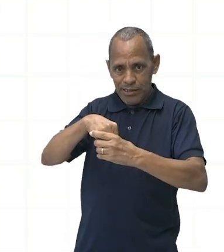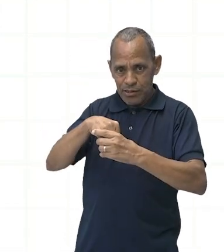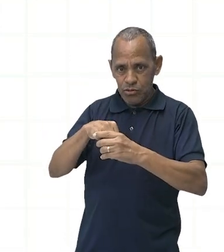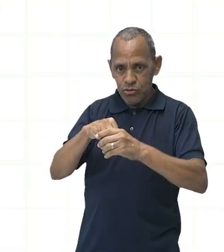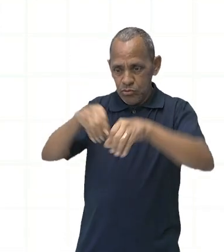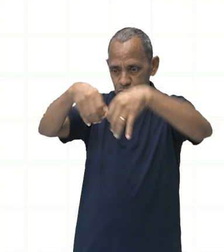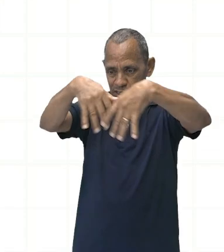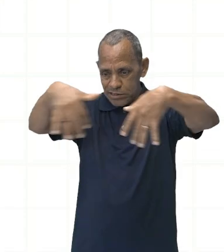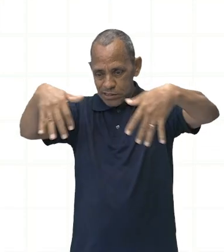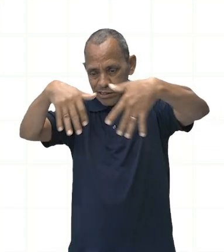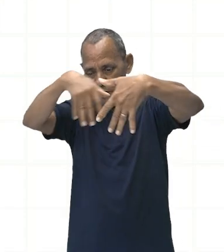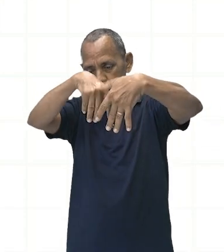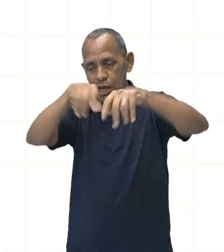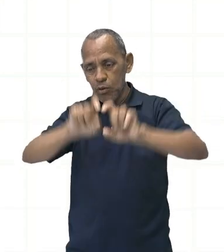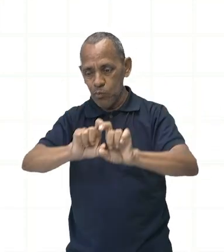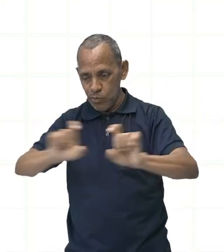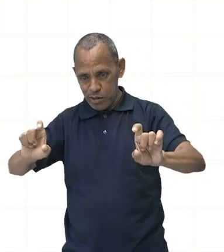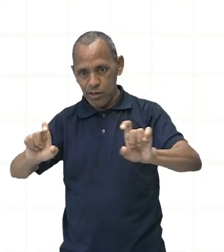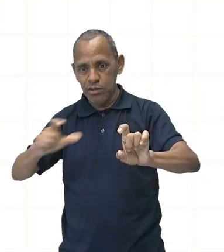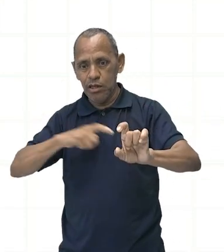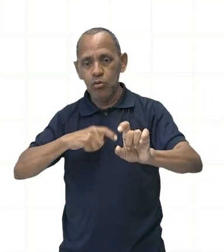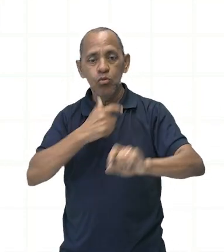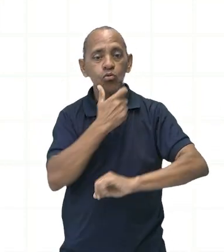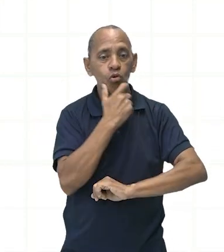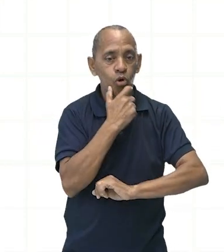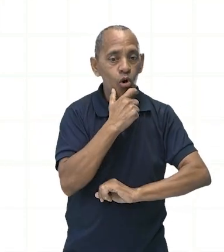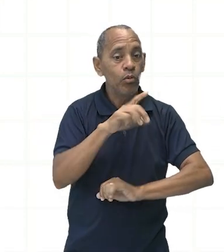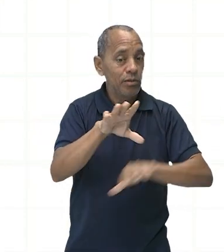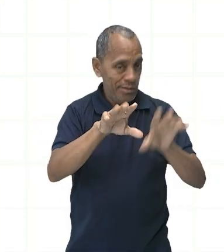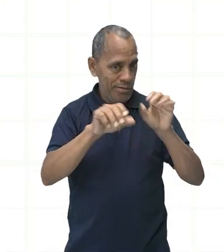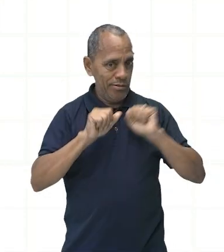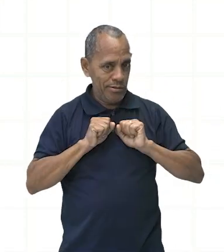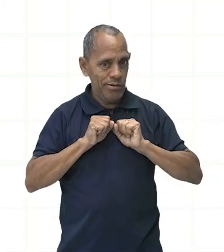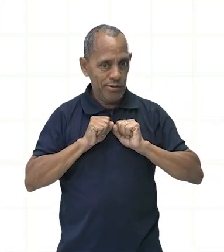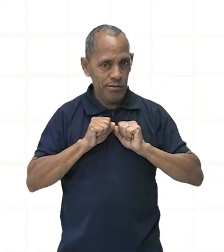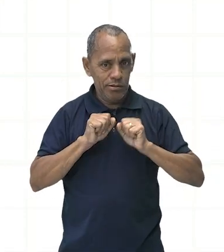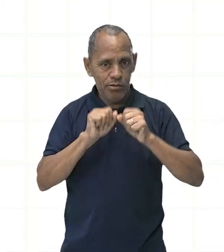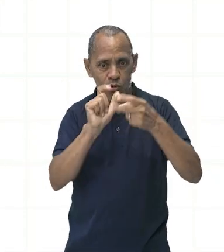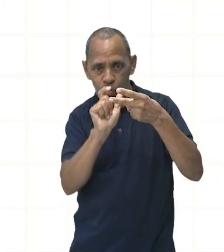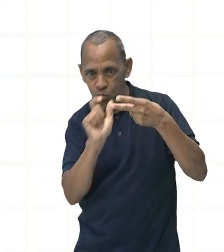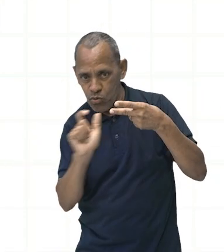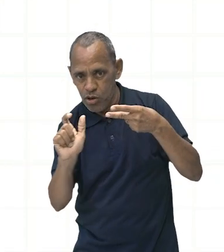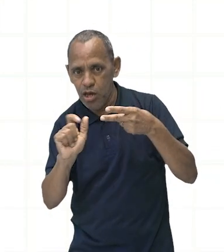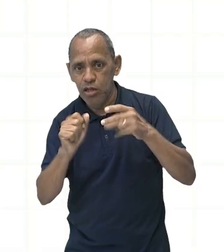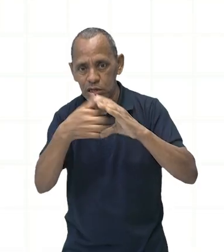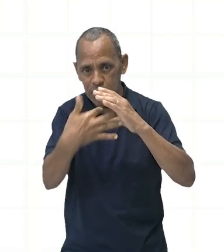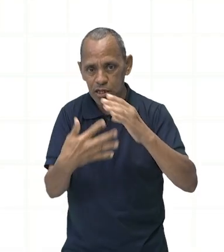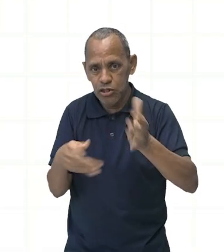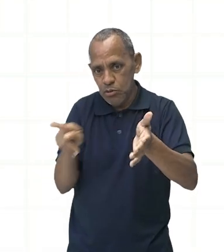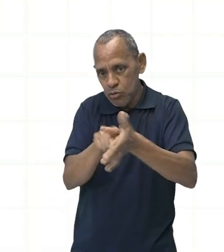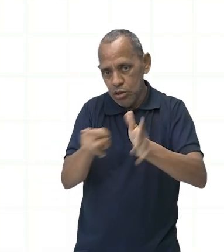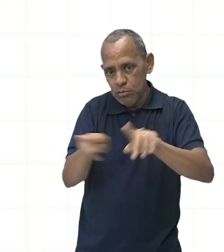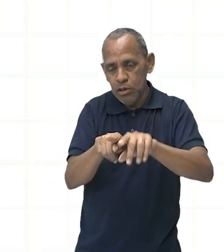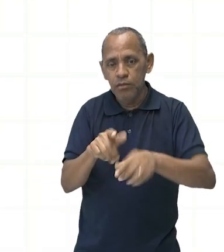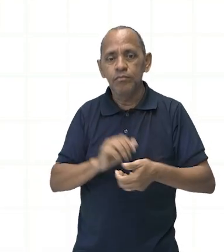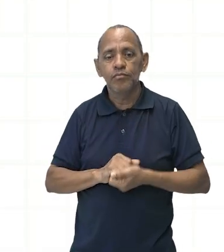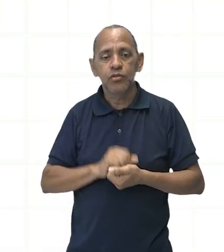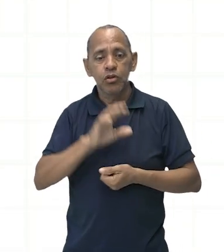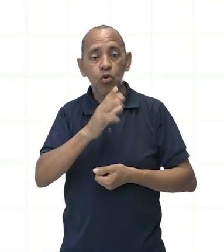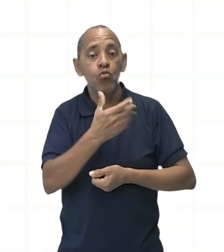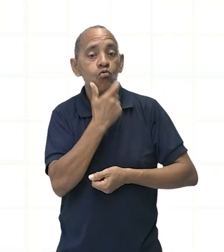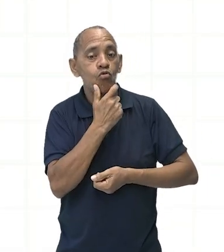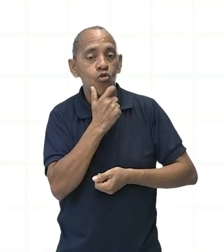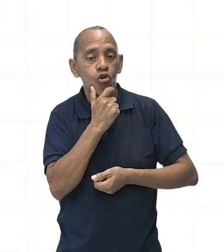primeiro caso, temos um homem portador, temos um homem não